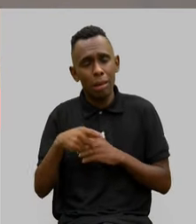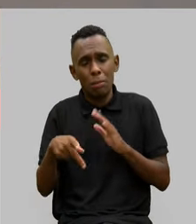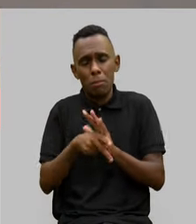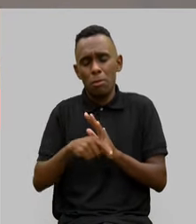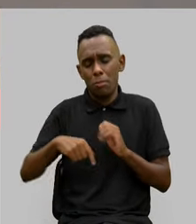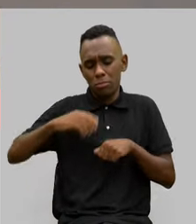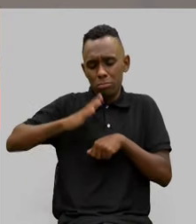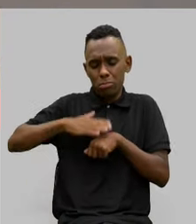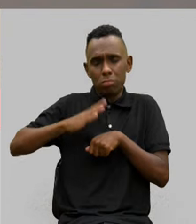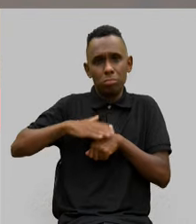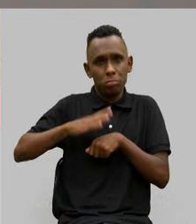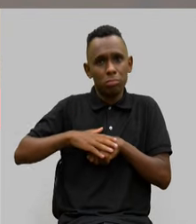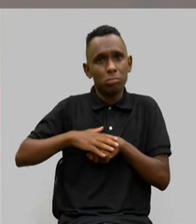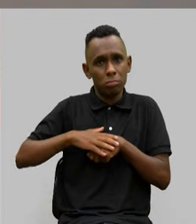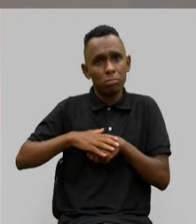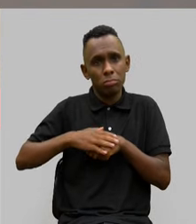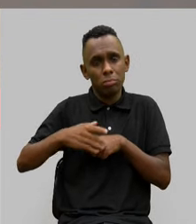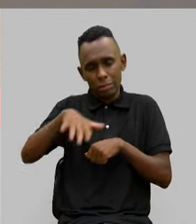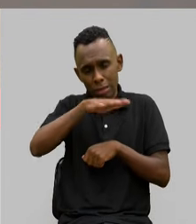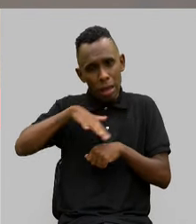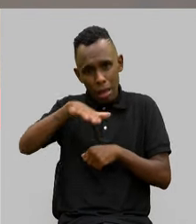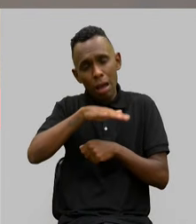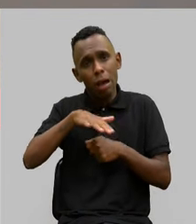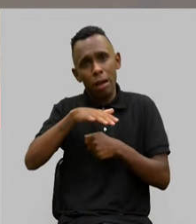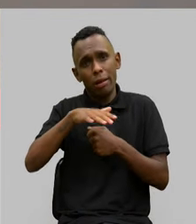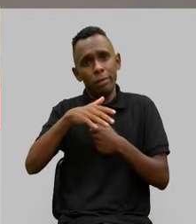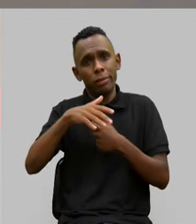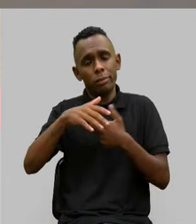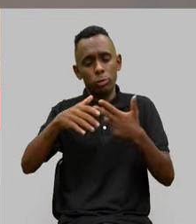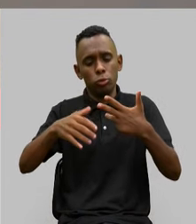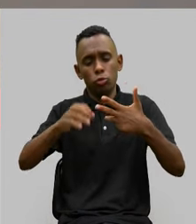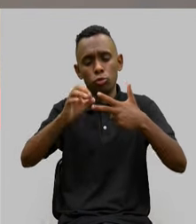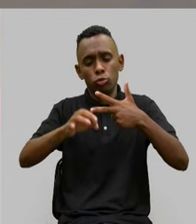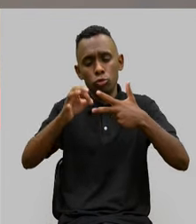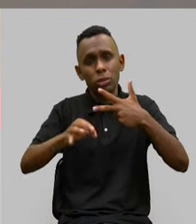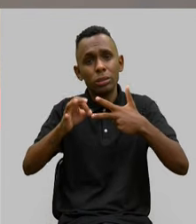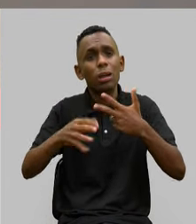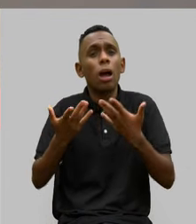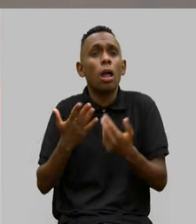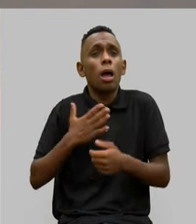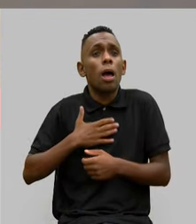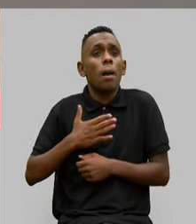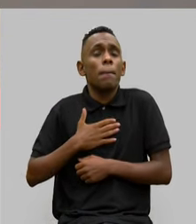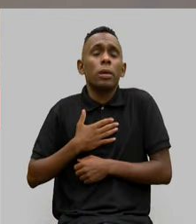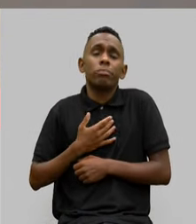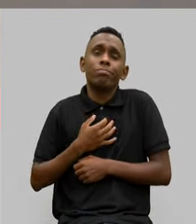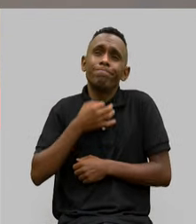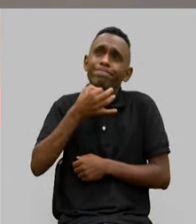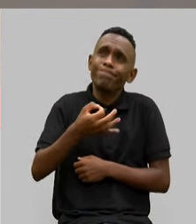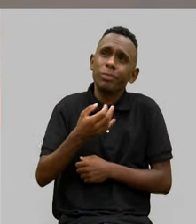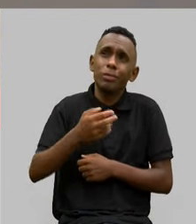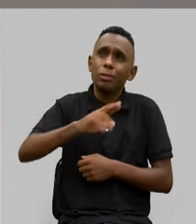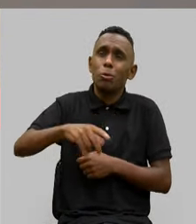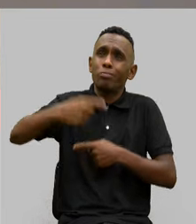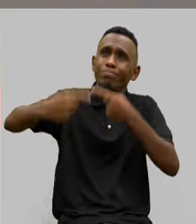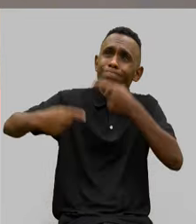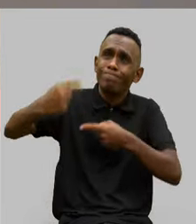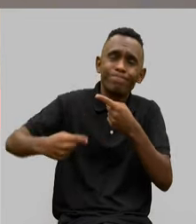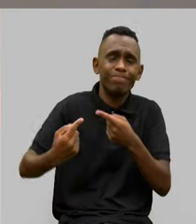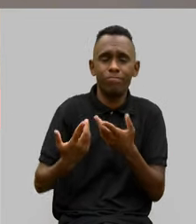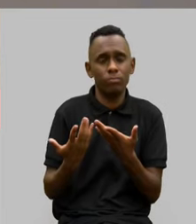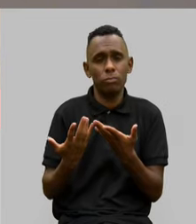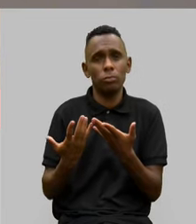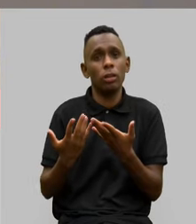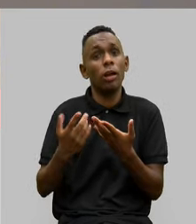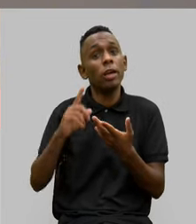posição de membro do Judiciário Porque na minha opinião isso não deveria ser um conflito né Essa